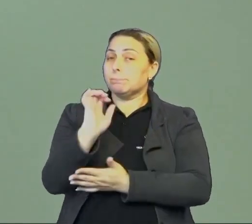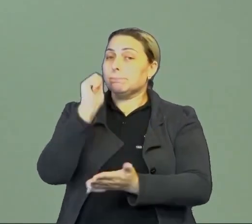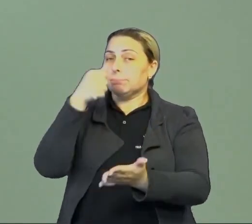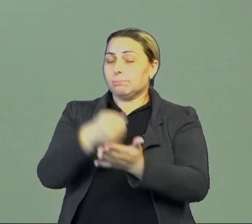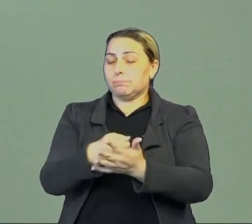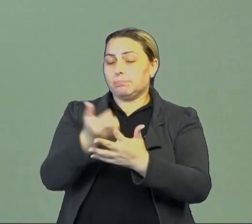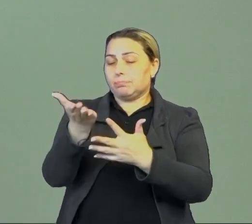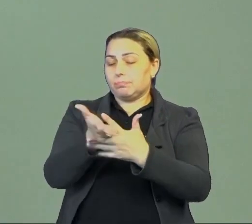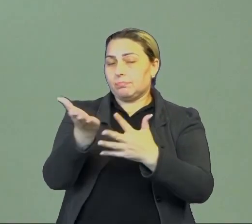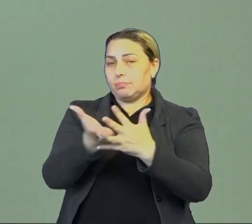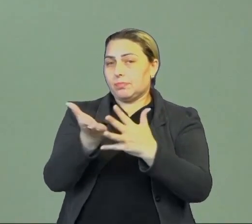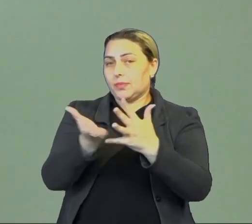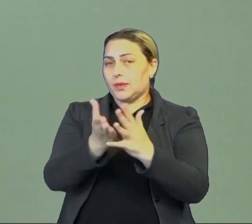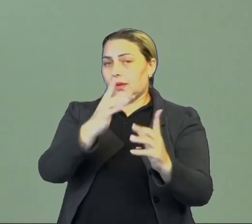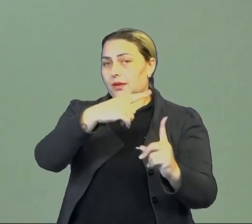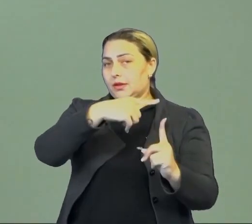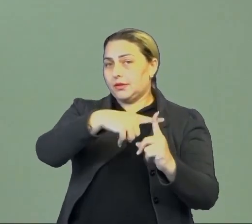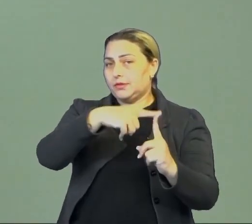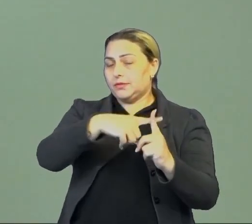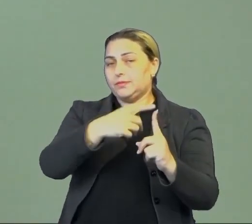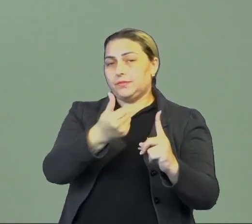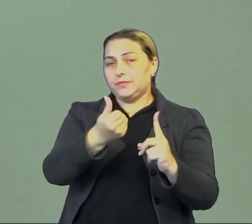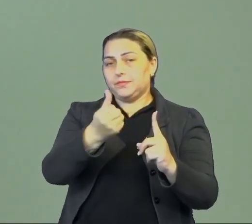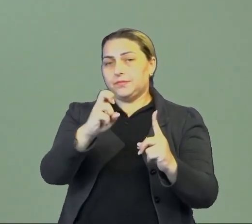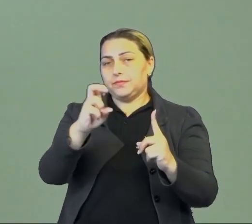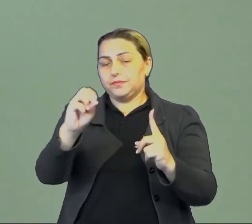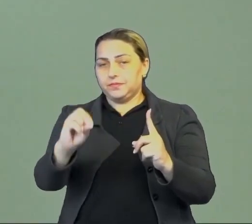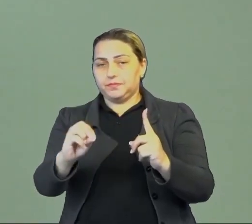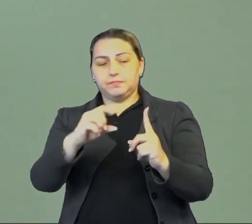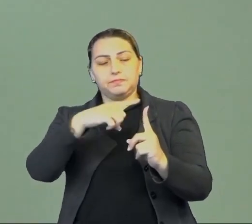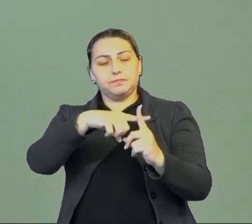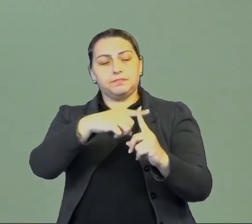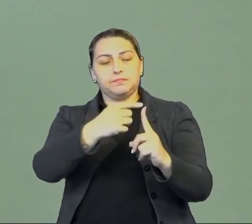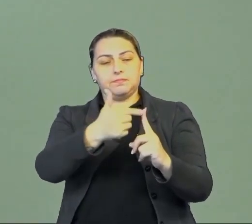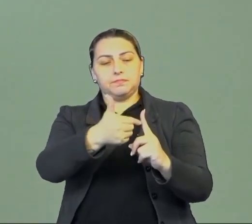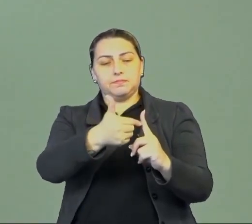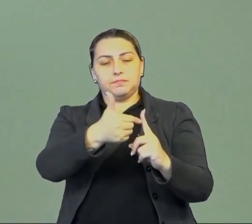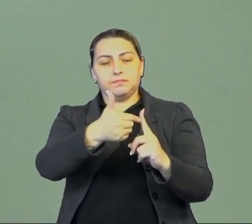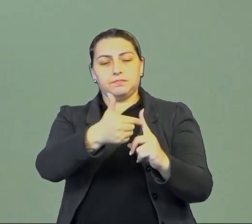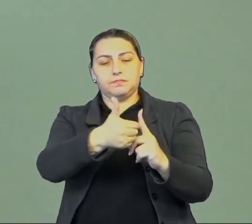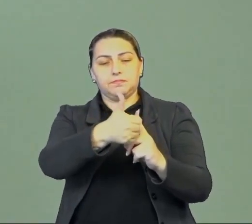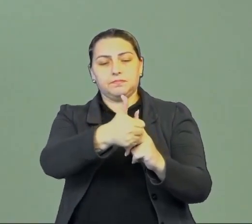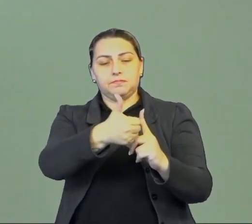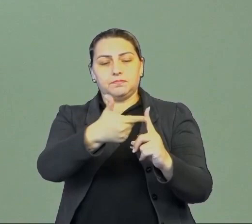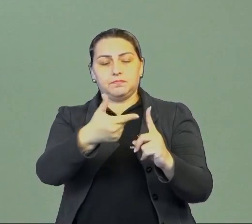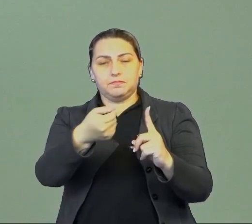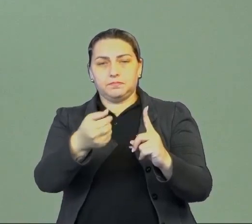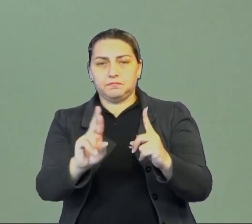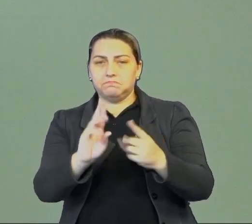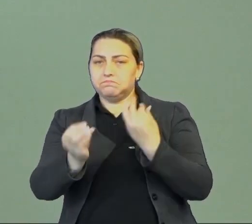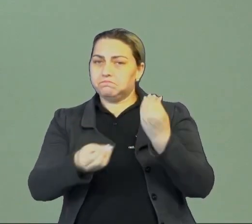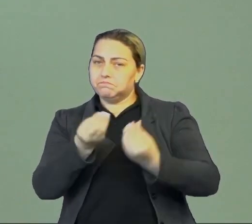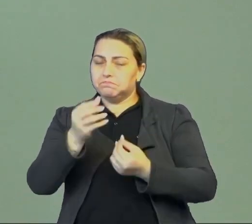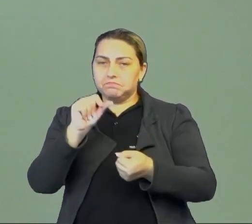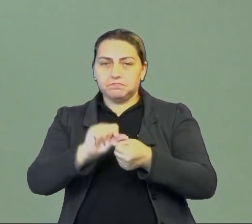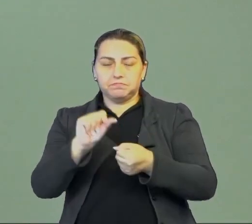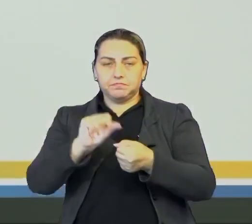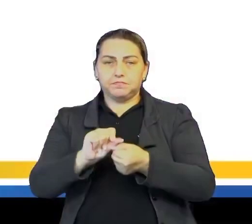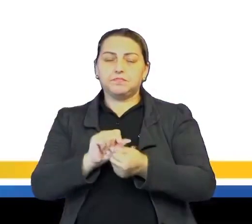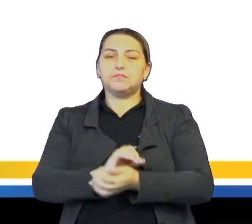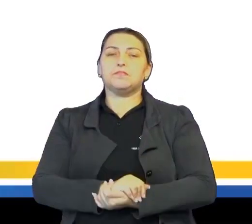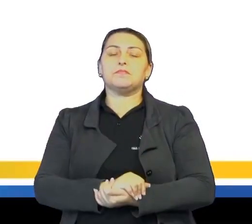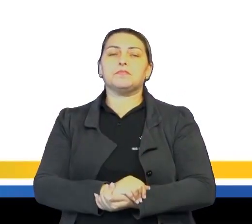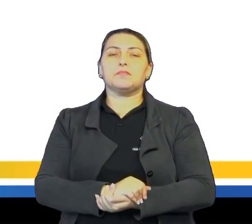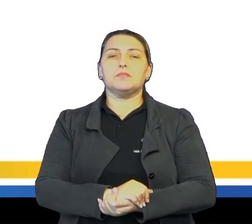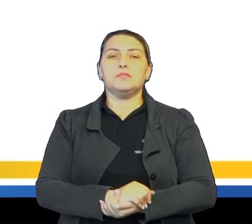ela pagou parcelado você vai ter que somar nesses 650 reais 120 Como que você faz essa